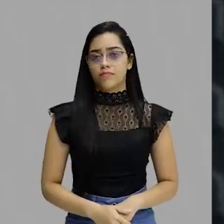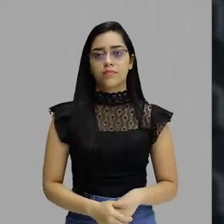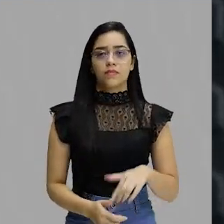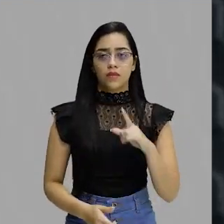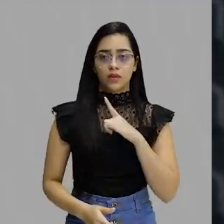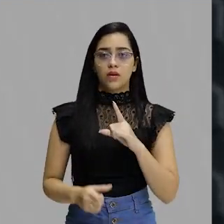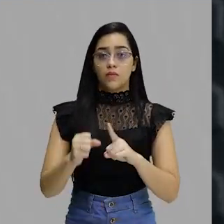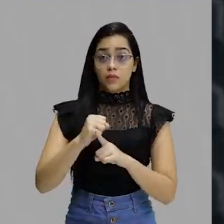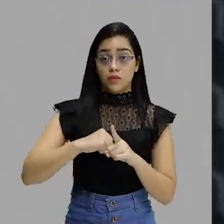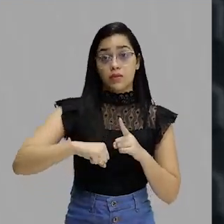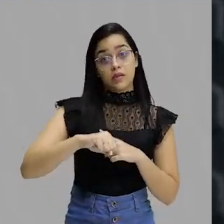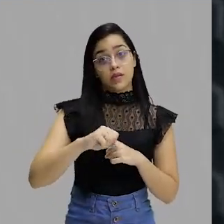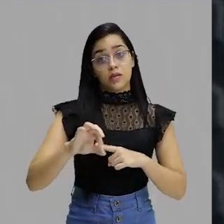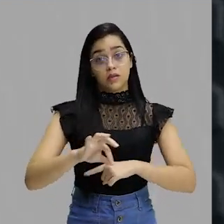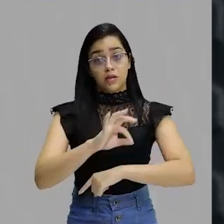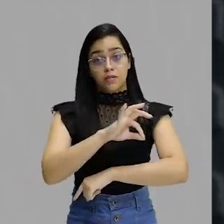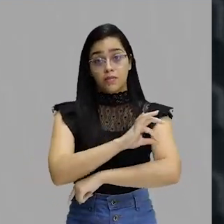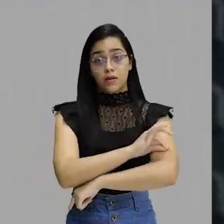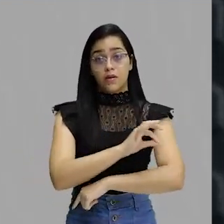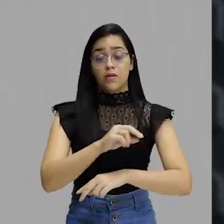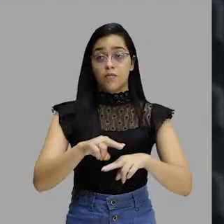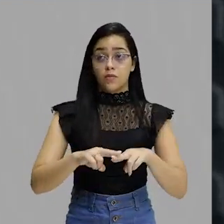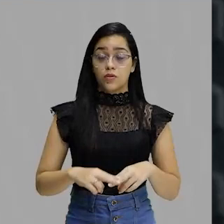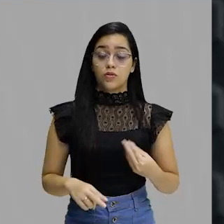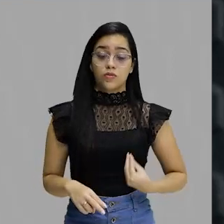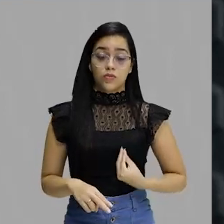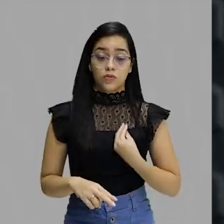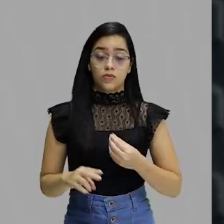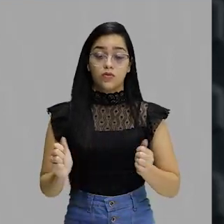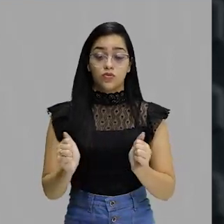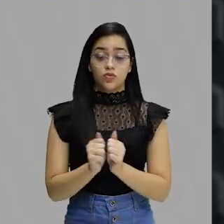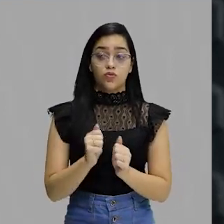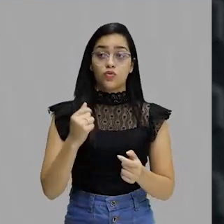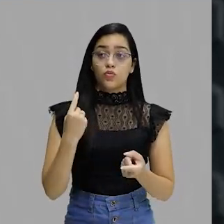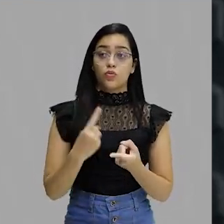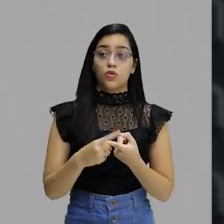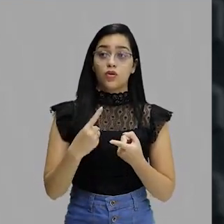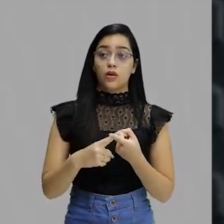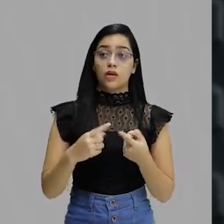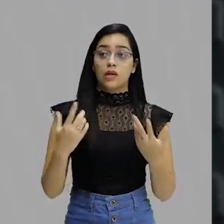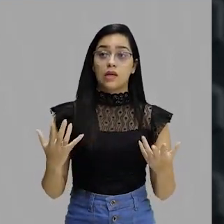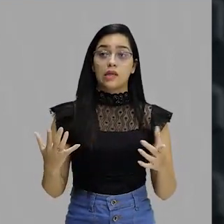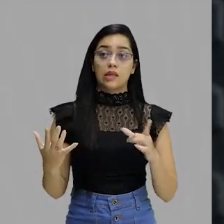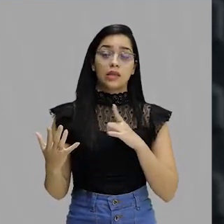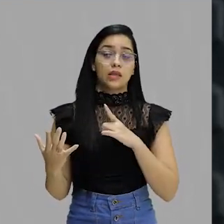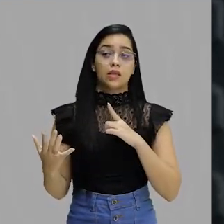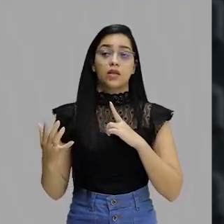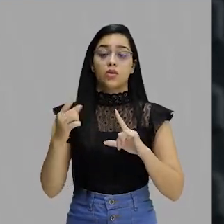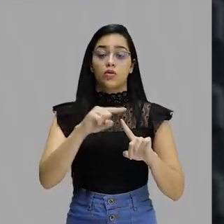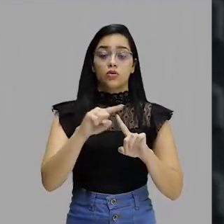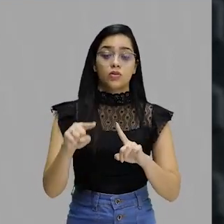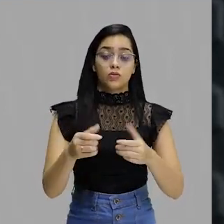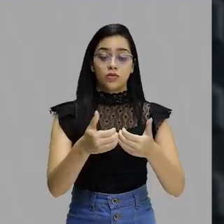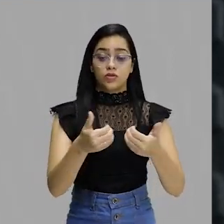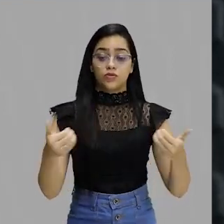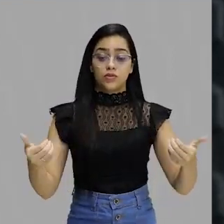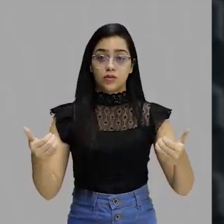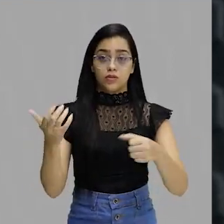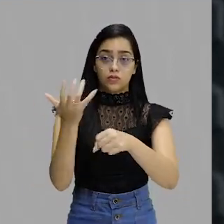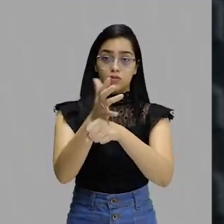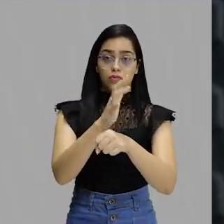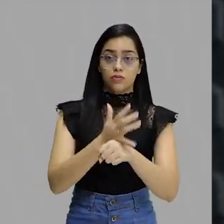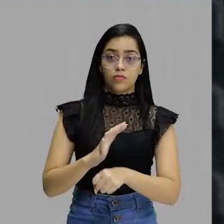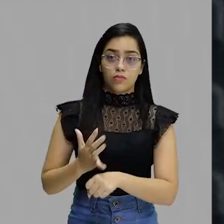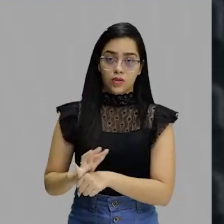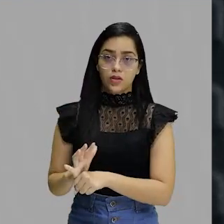uma sociedade. Inclusive, elas vivem junto porque elas têm um tipo de divisão de tarefas entre